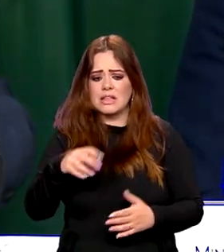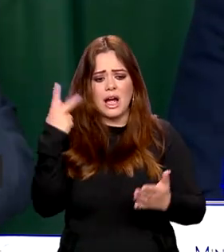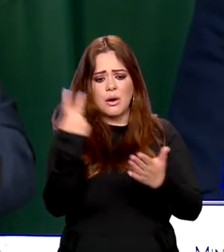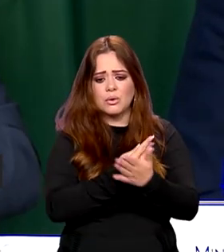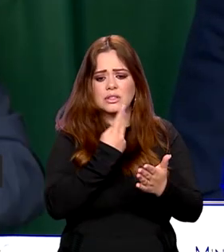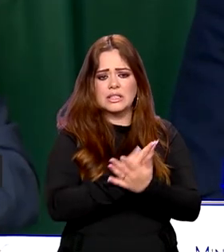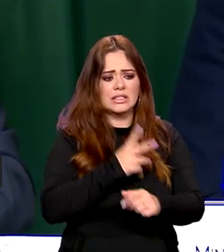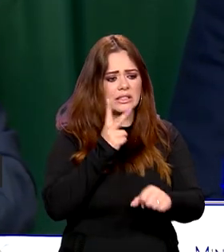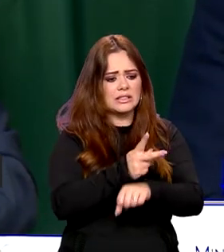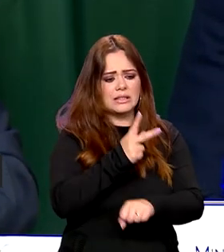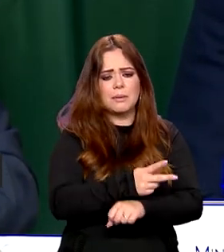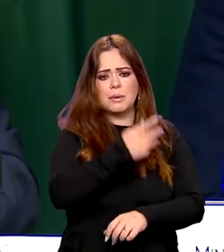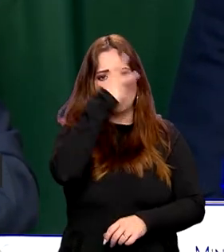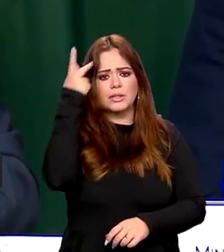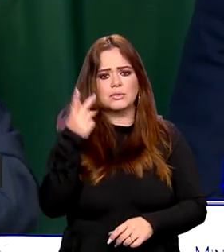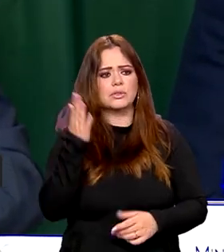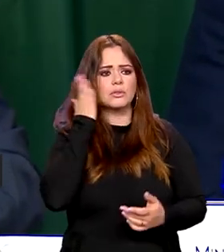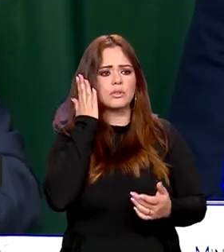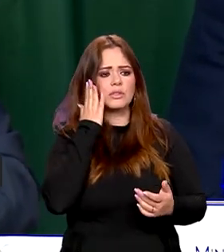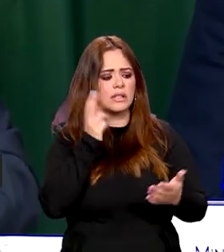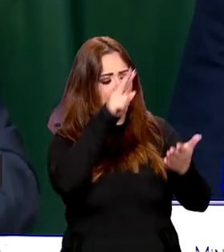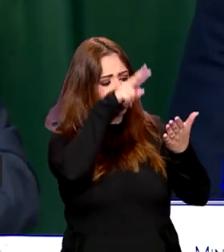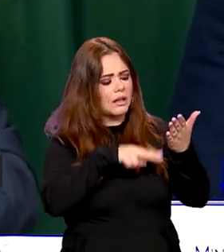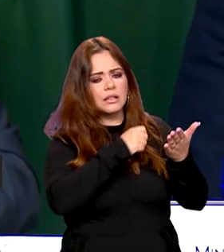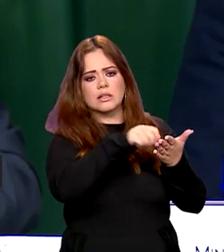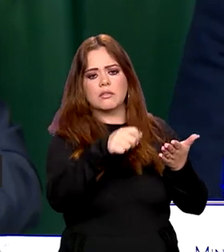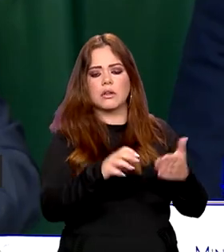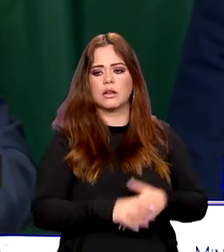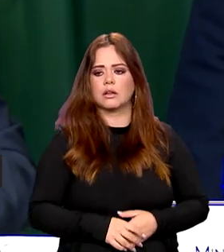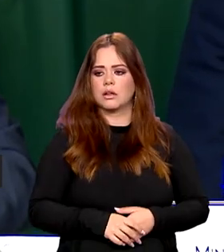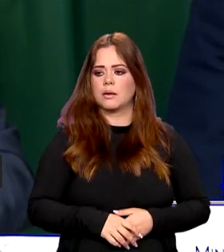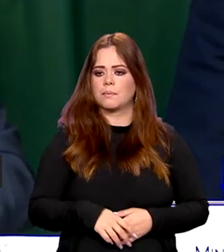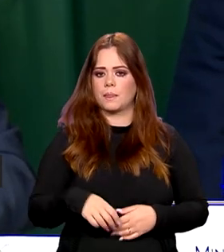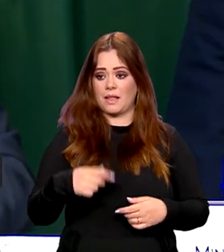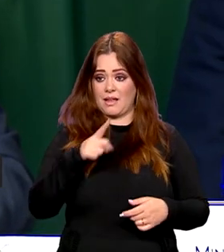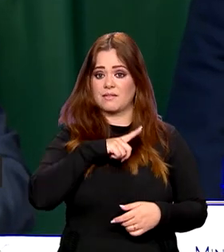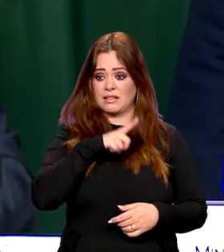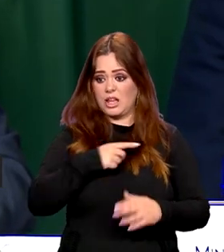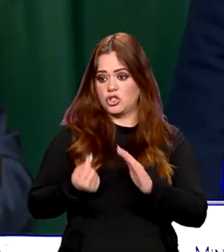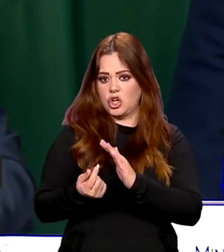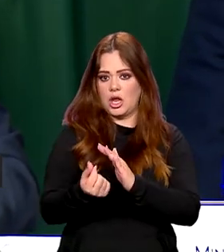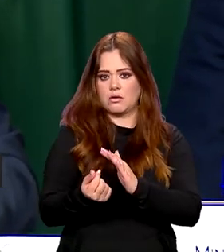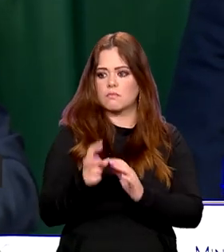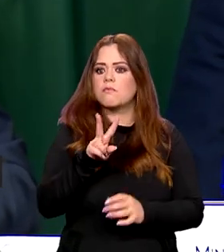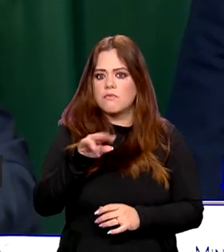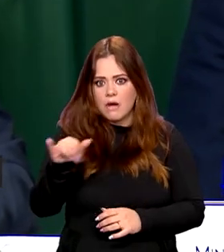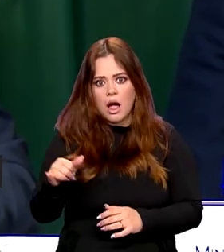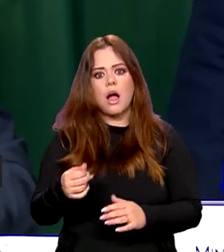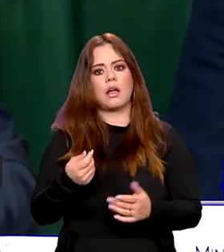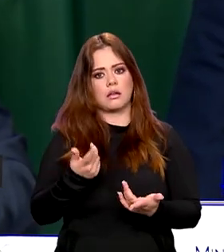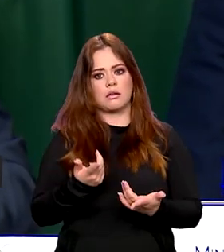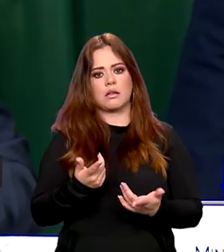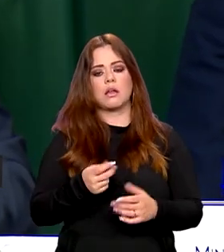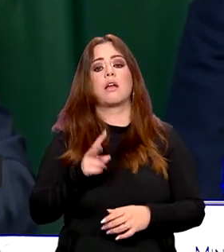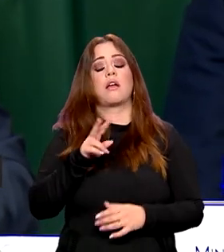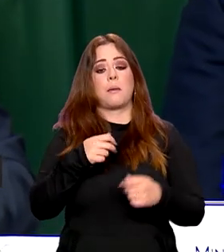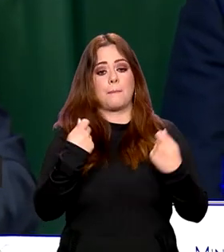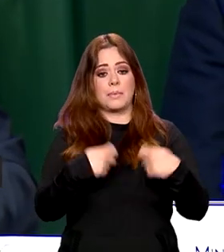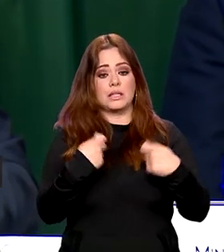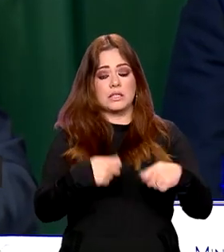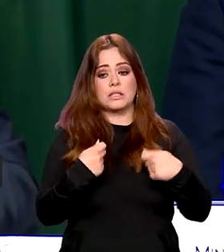custar dinheiro? Vai. Vai custar dinheiro fazer escola integral? Vai. Mas é um custo que o Brasil precisa